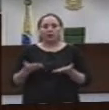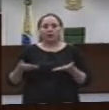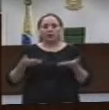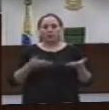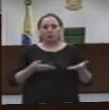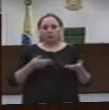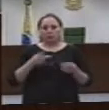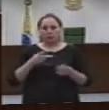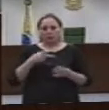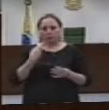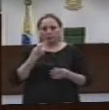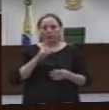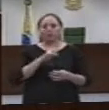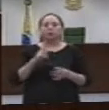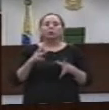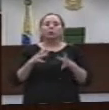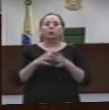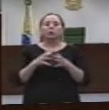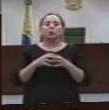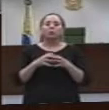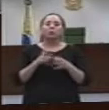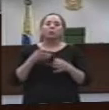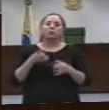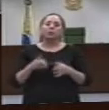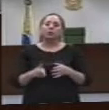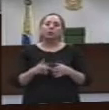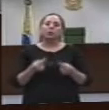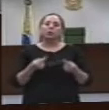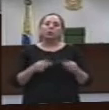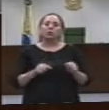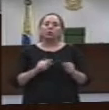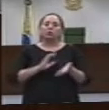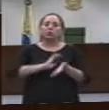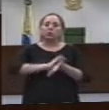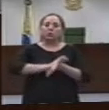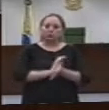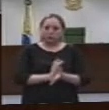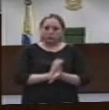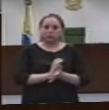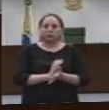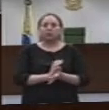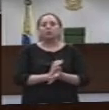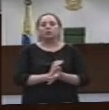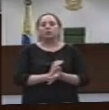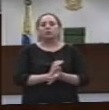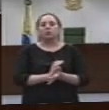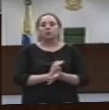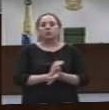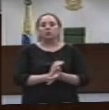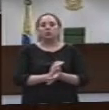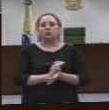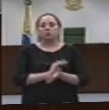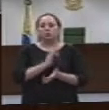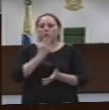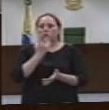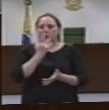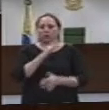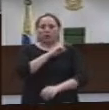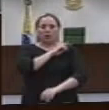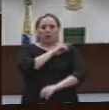falar em nome da comissão permanente de combate às discriminações e preconceitos de cor raça